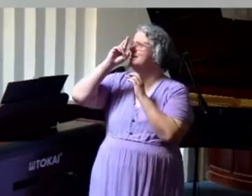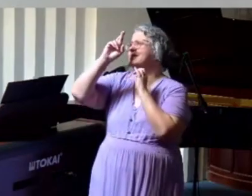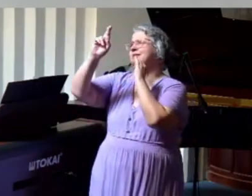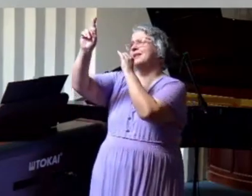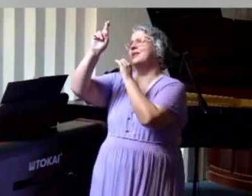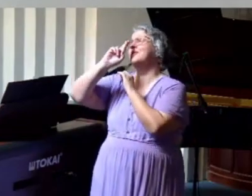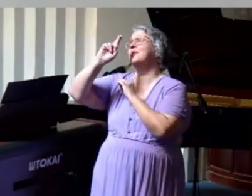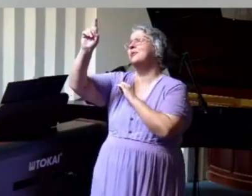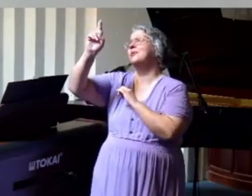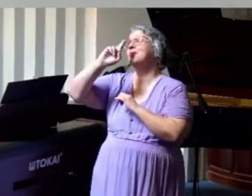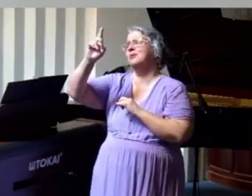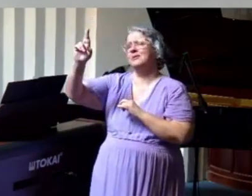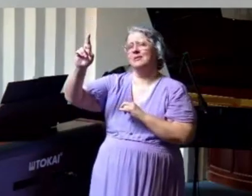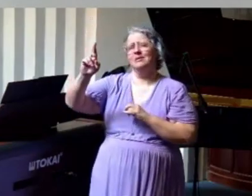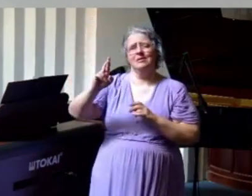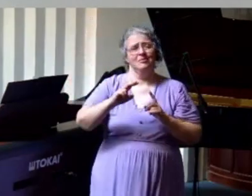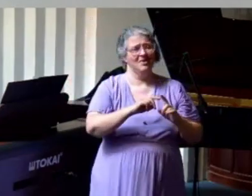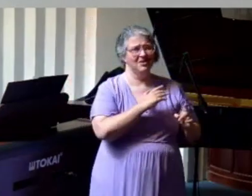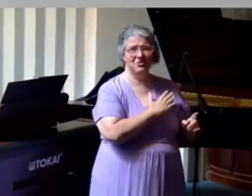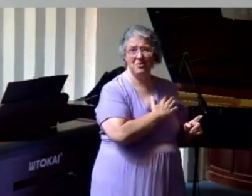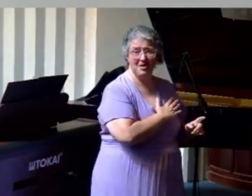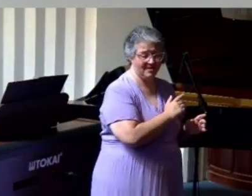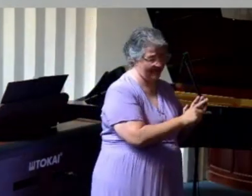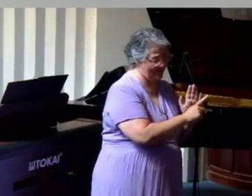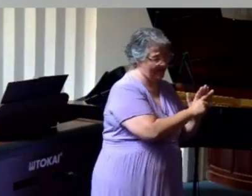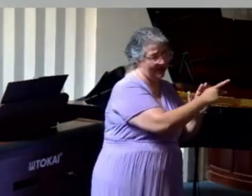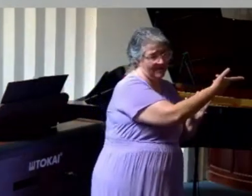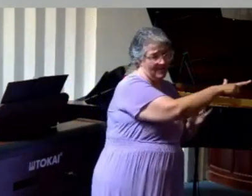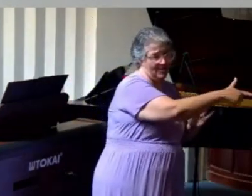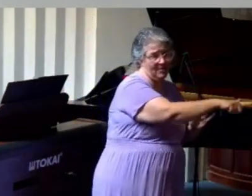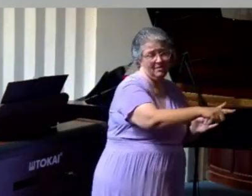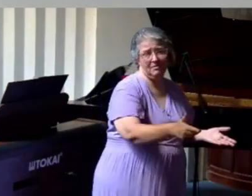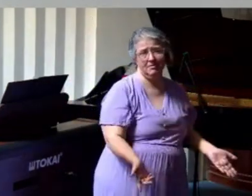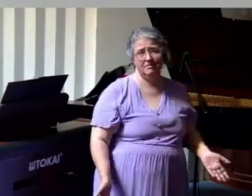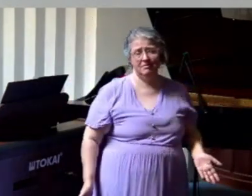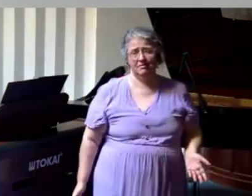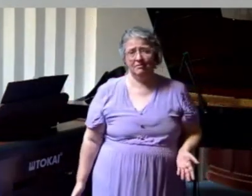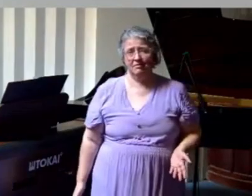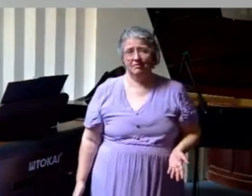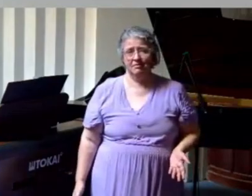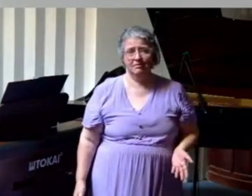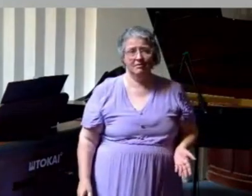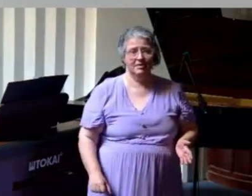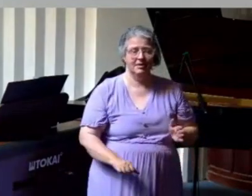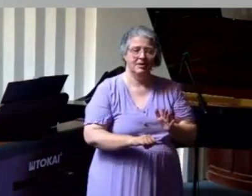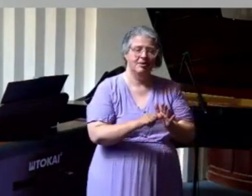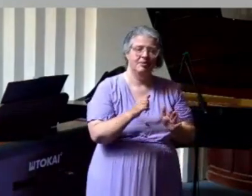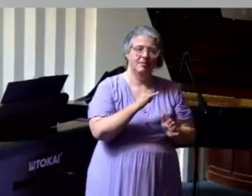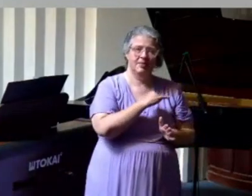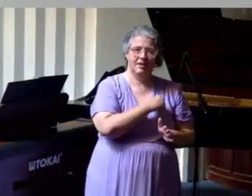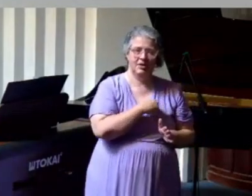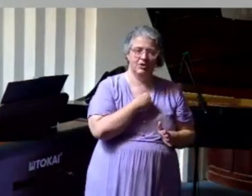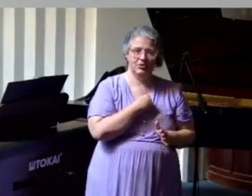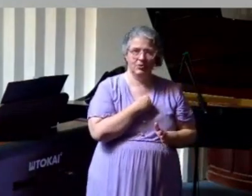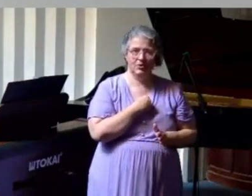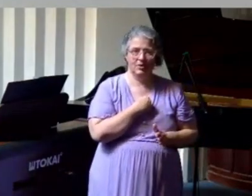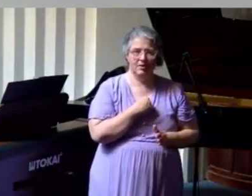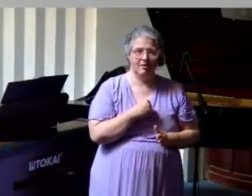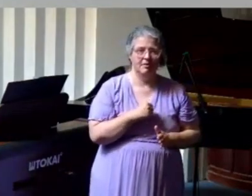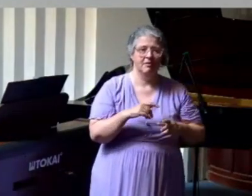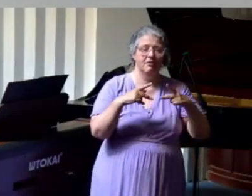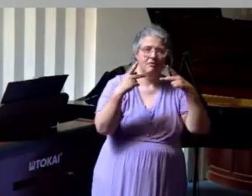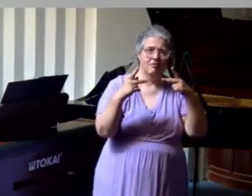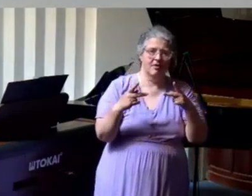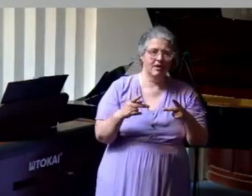Deus, mas o coração está em outro lugar. 1 de João 2,19, João falando sobre o